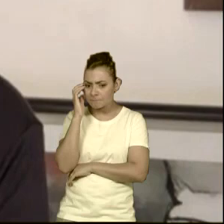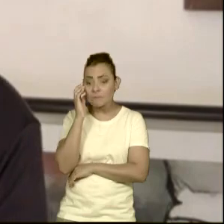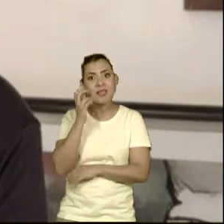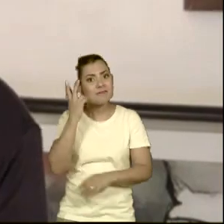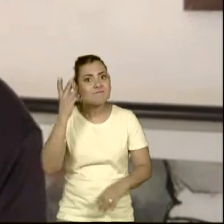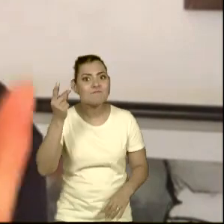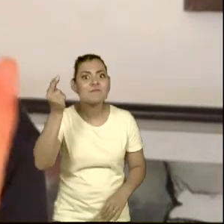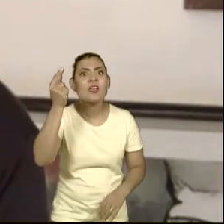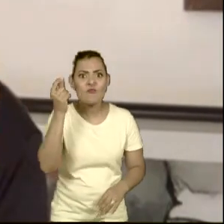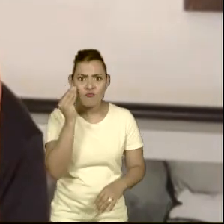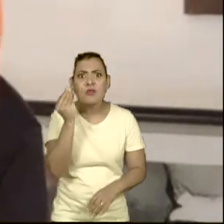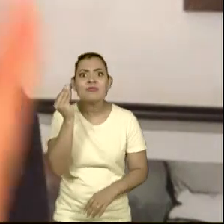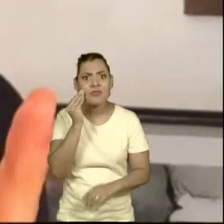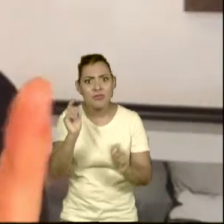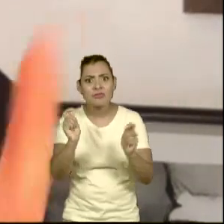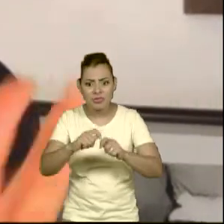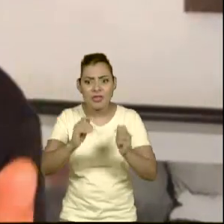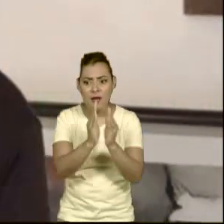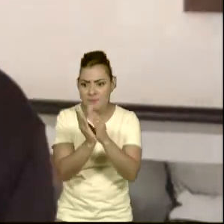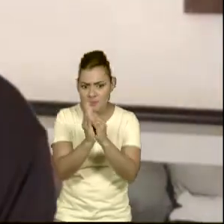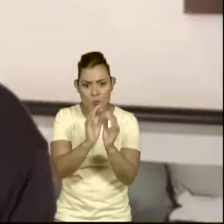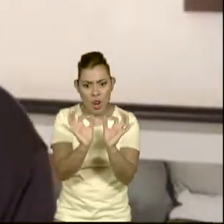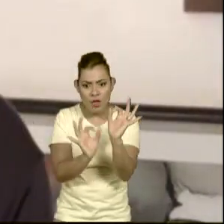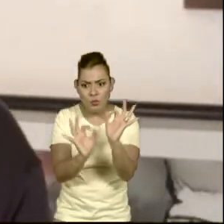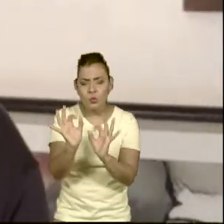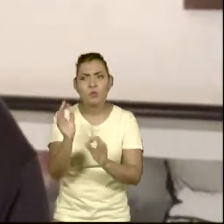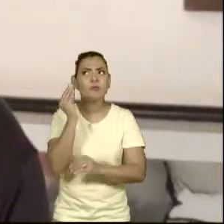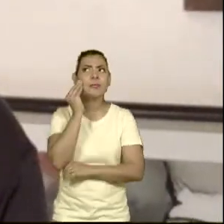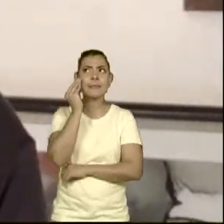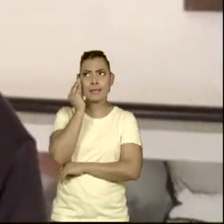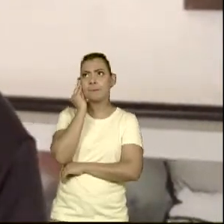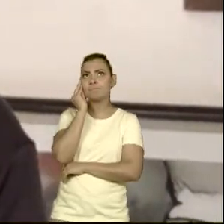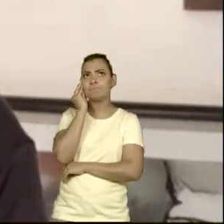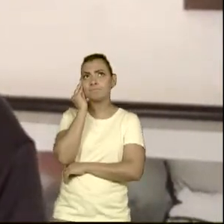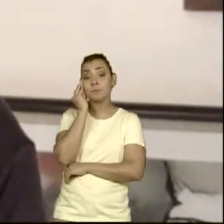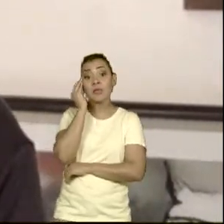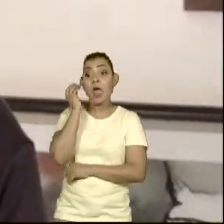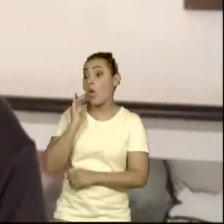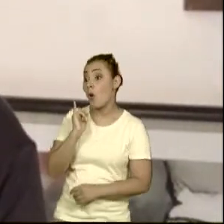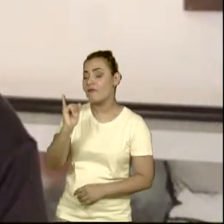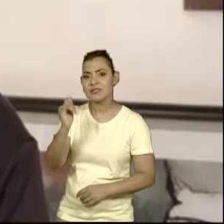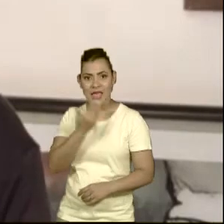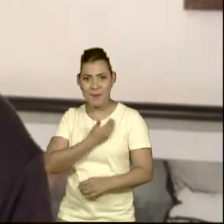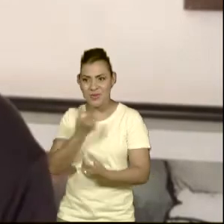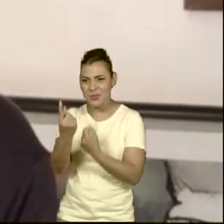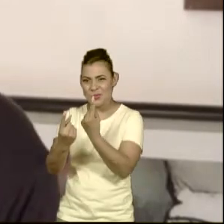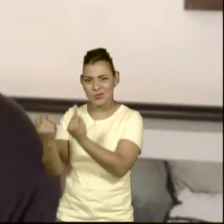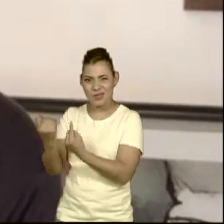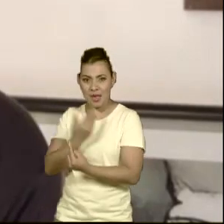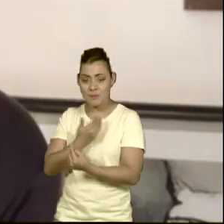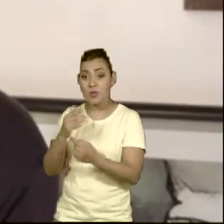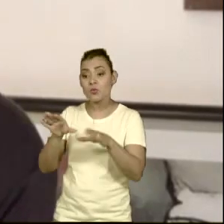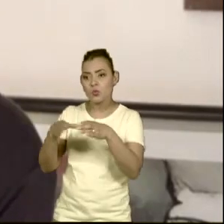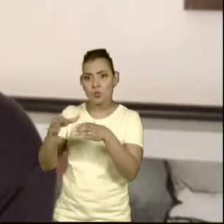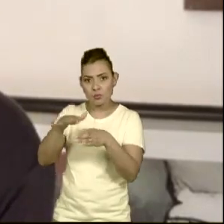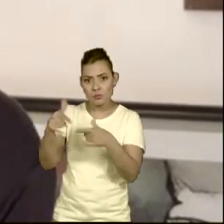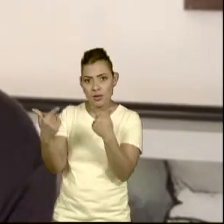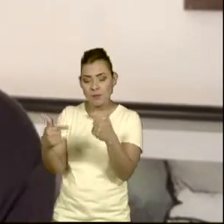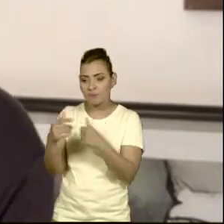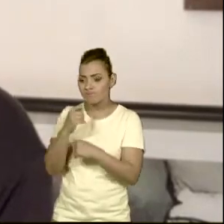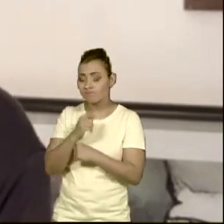fazer, construir, criar um boneco. Quando eu comentei isso com amigos, inclusive os amigos lá da produtora,